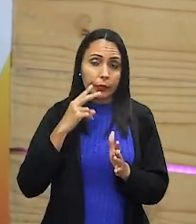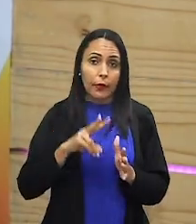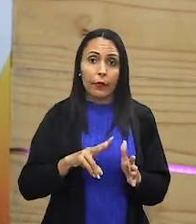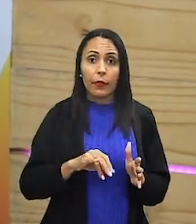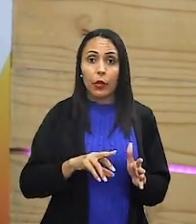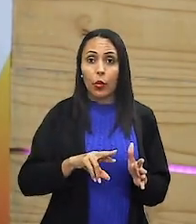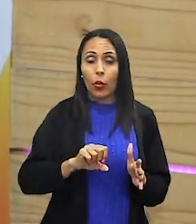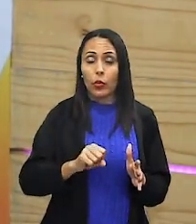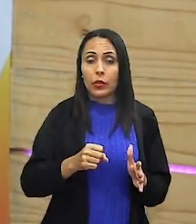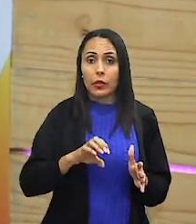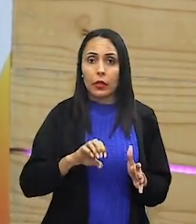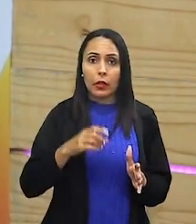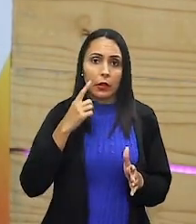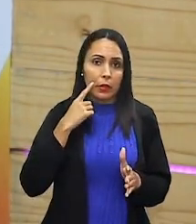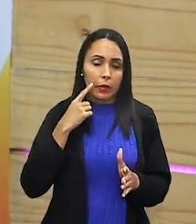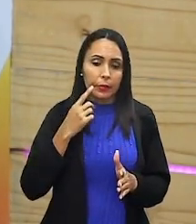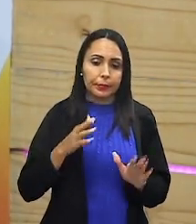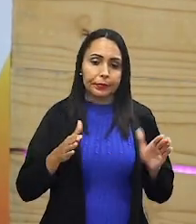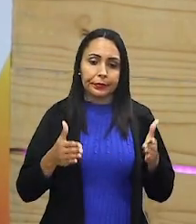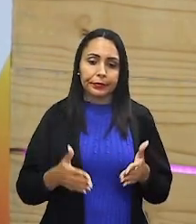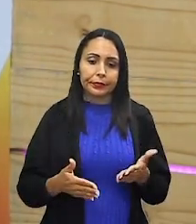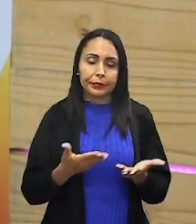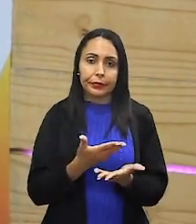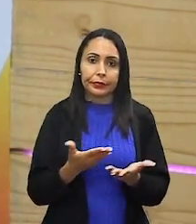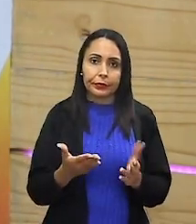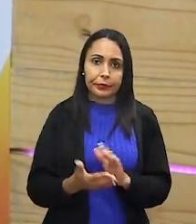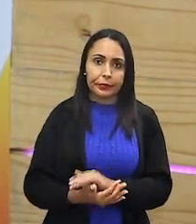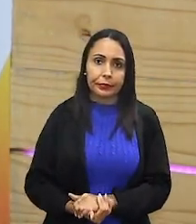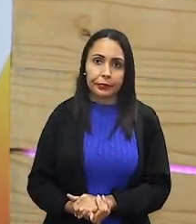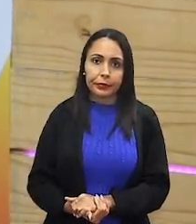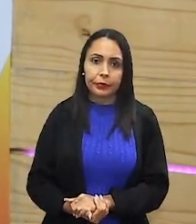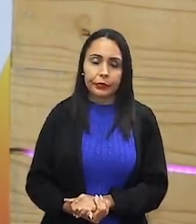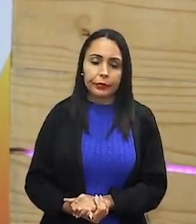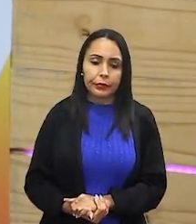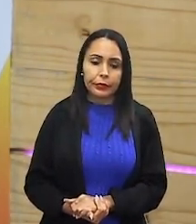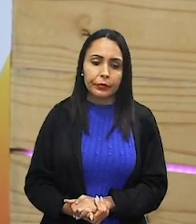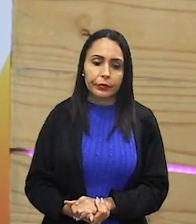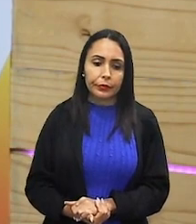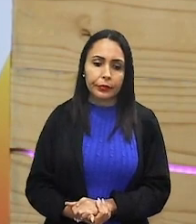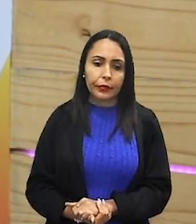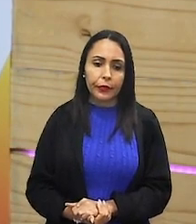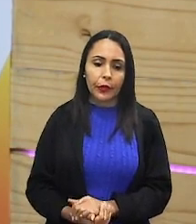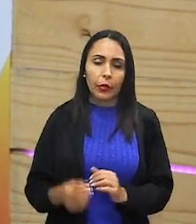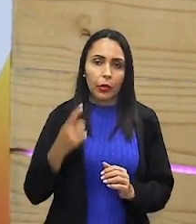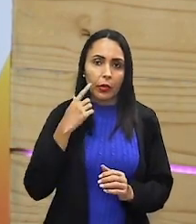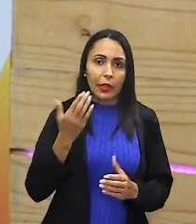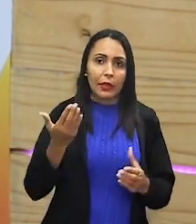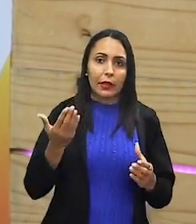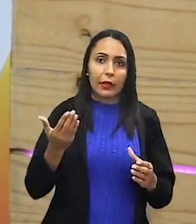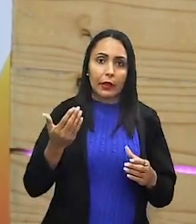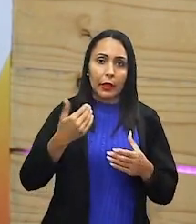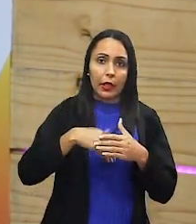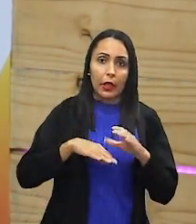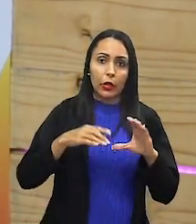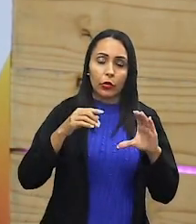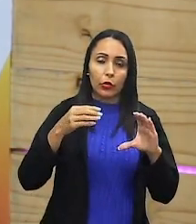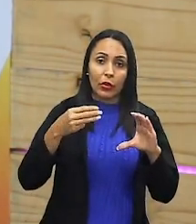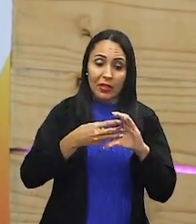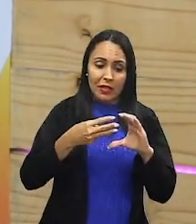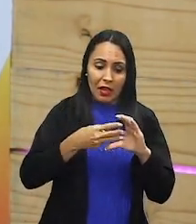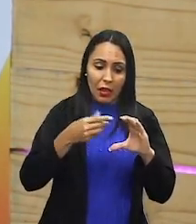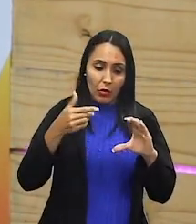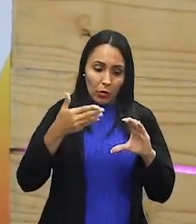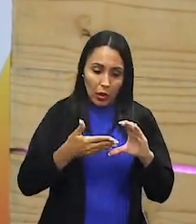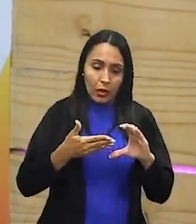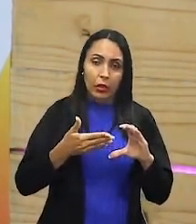por um determinado vírus, é uma virose, que é provocada quando o vírus está dentro da célula. Quando o vírus está dentro